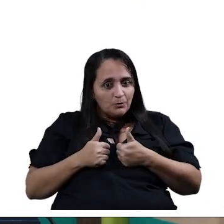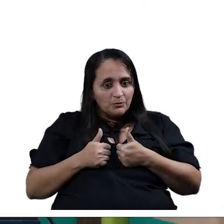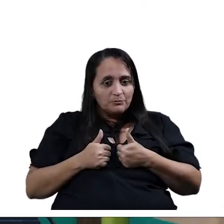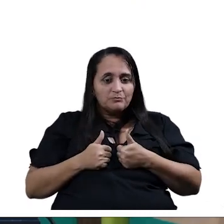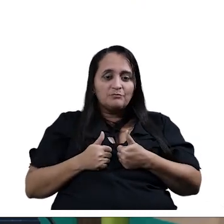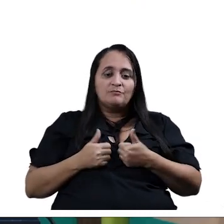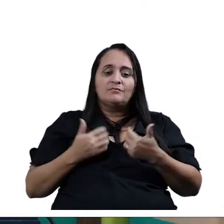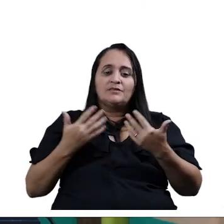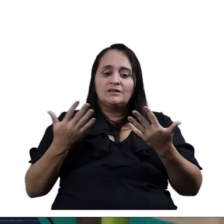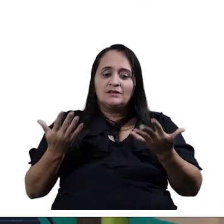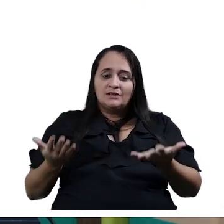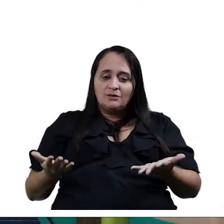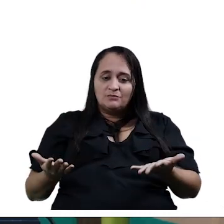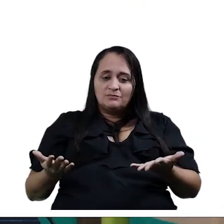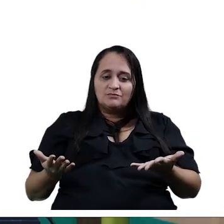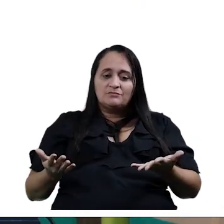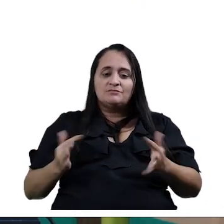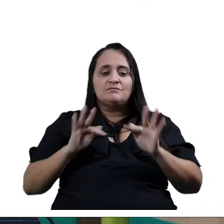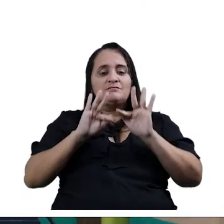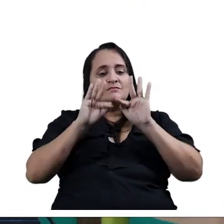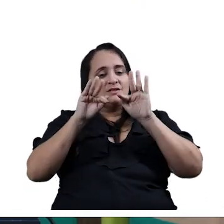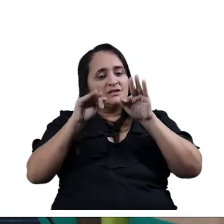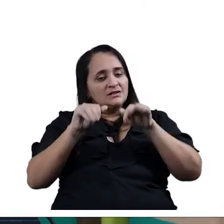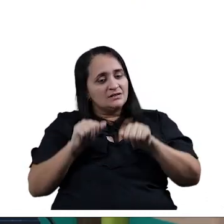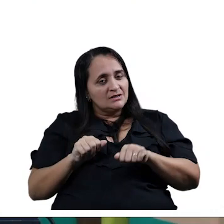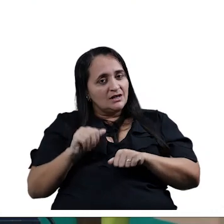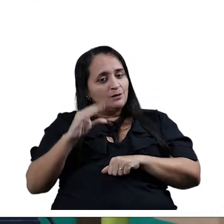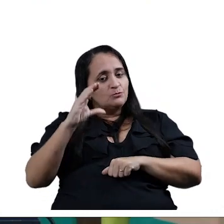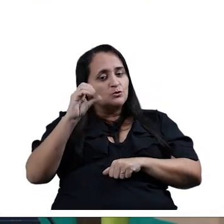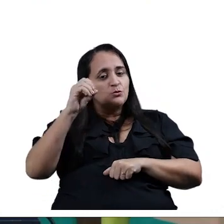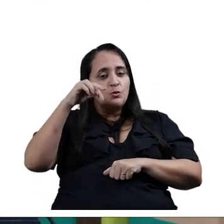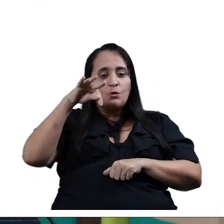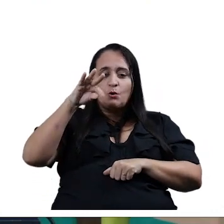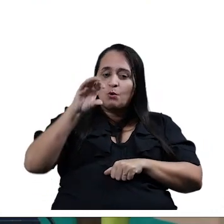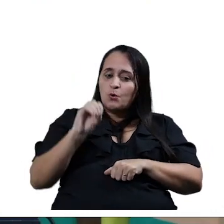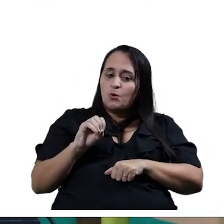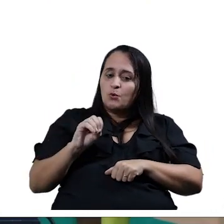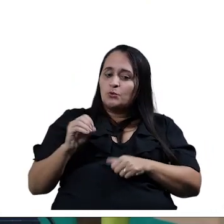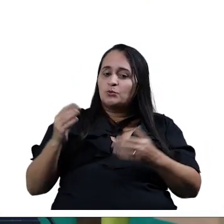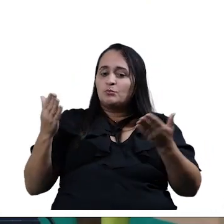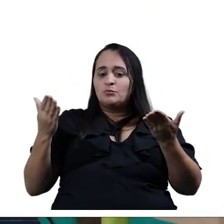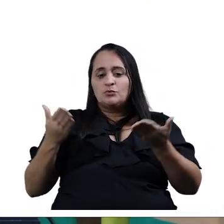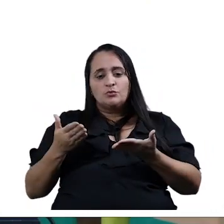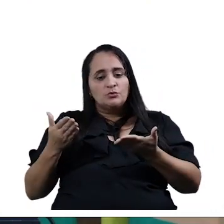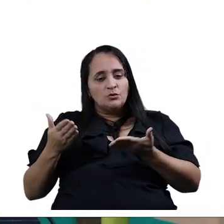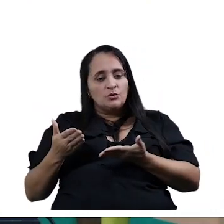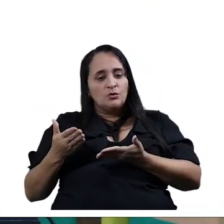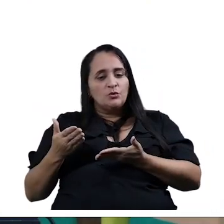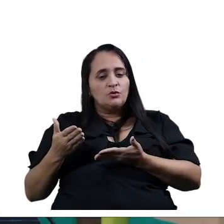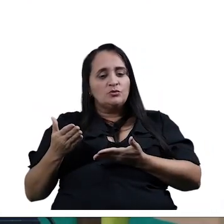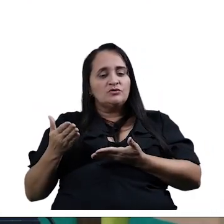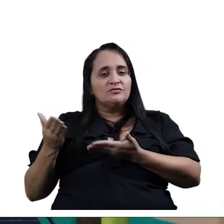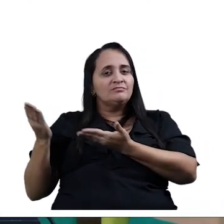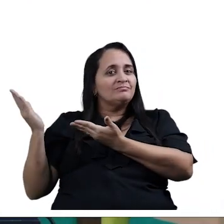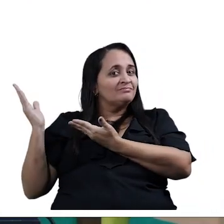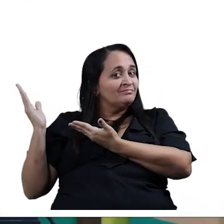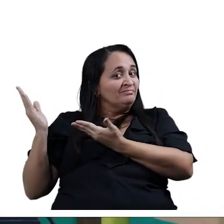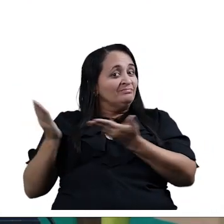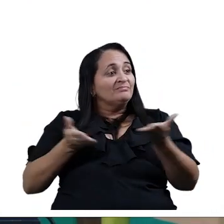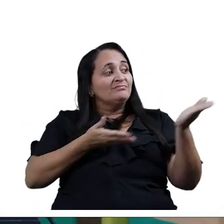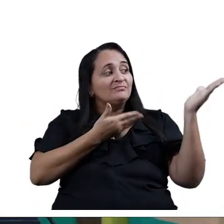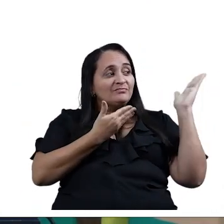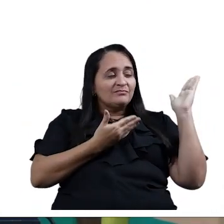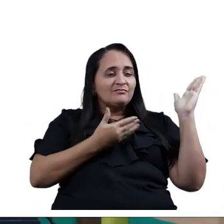bom? Então, encerramos conto por hoje. Tá? Deixo aí as